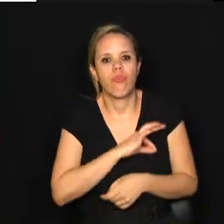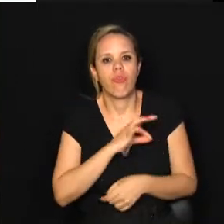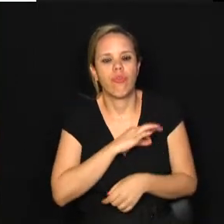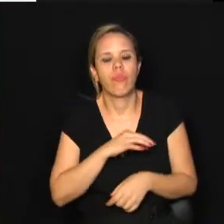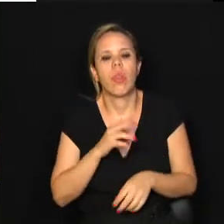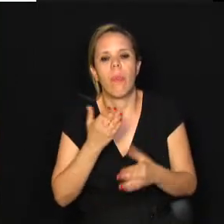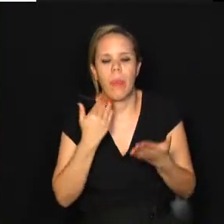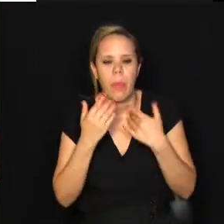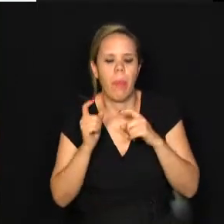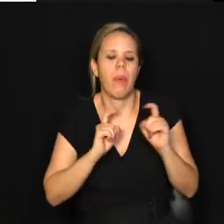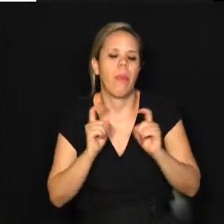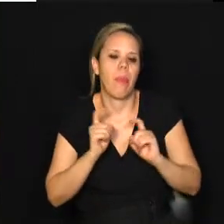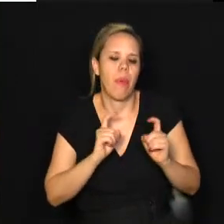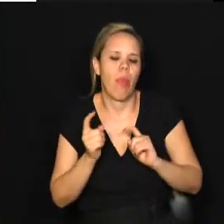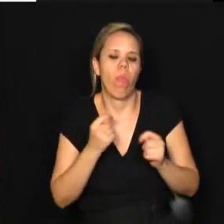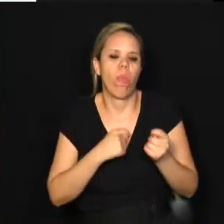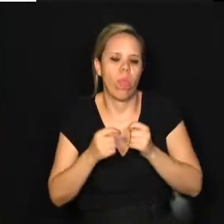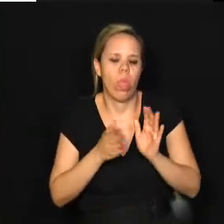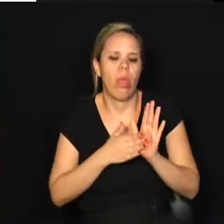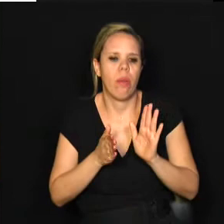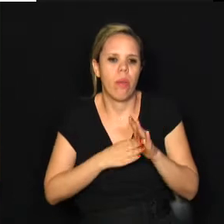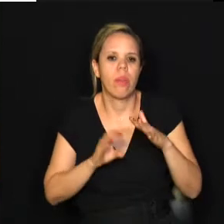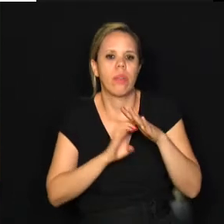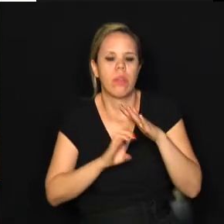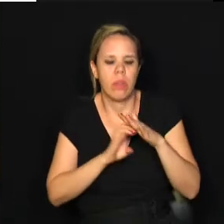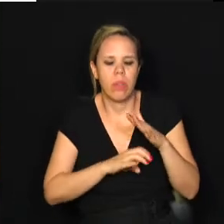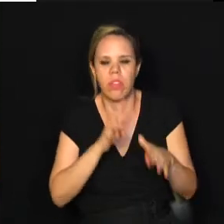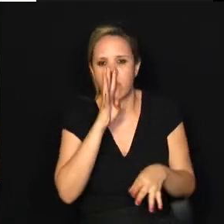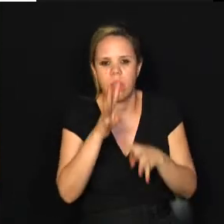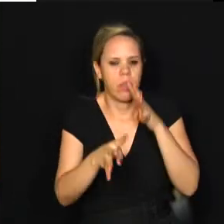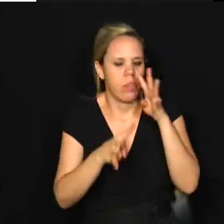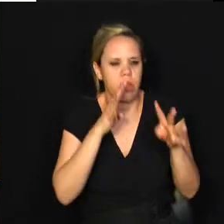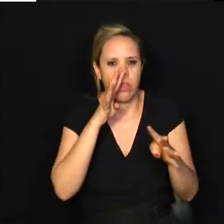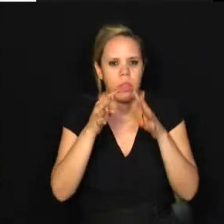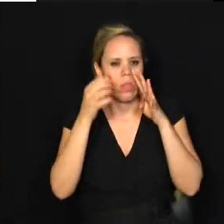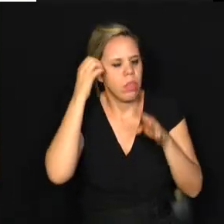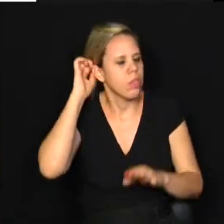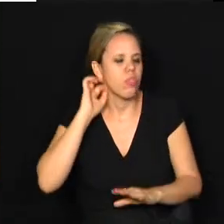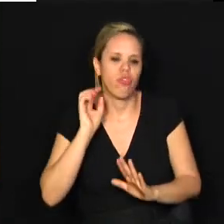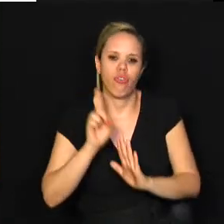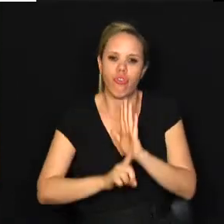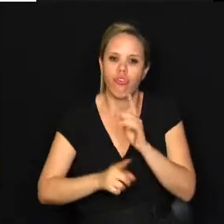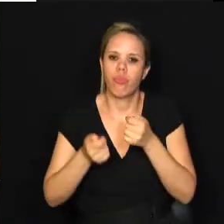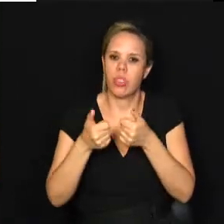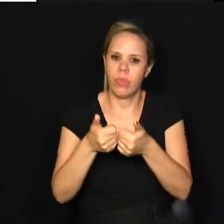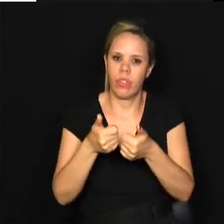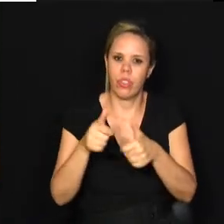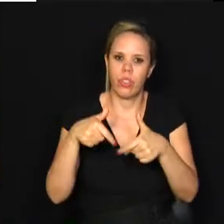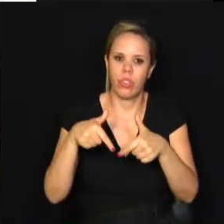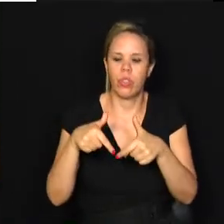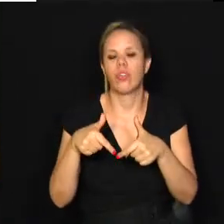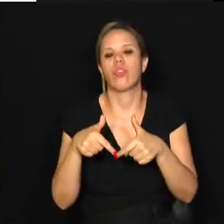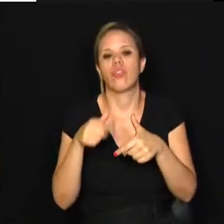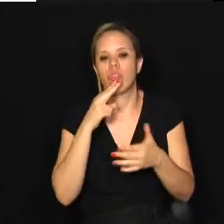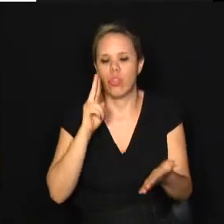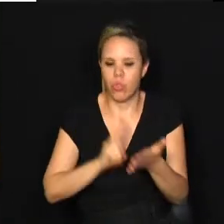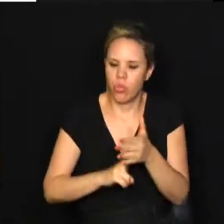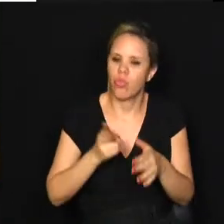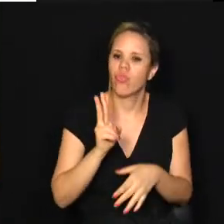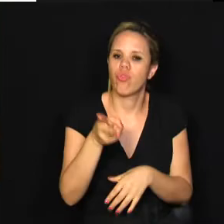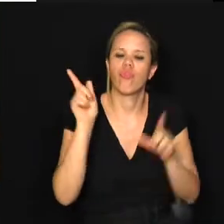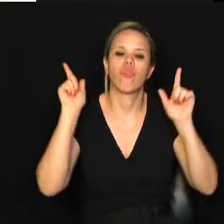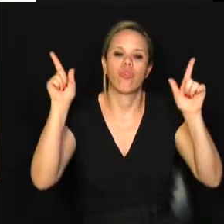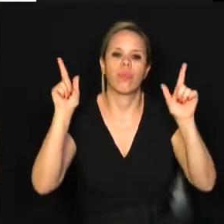continuar negociando, mas enquanto a empresa continuar atacando os direitos e os benefícios dos trabalhadores dos Correios, nós vamos continuar em greve.